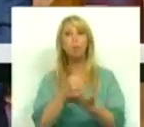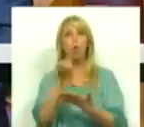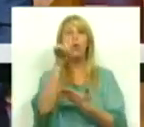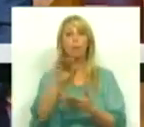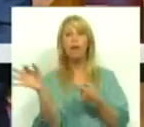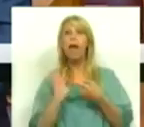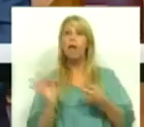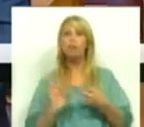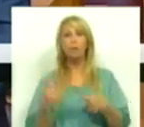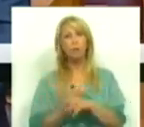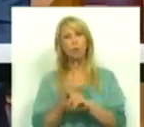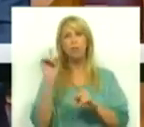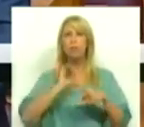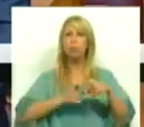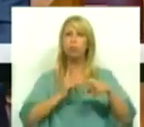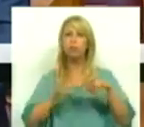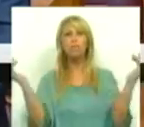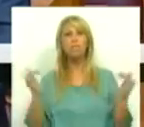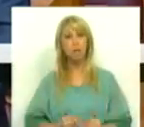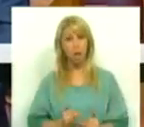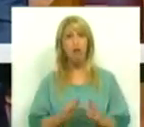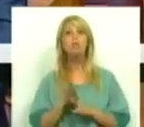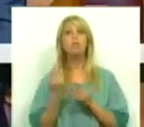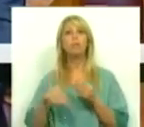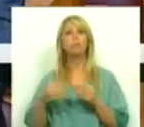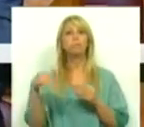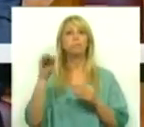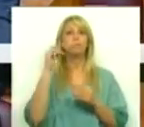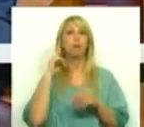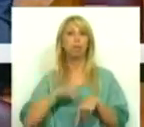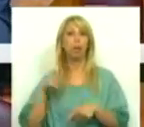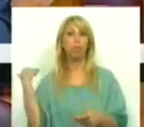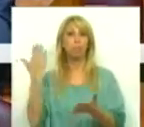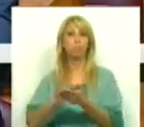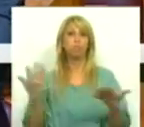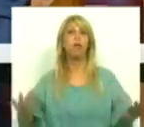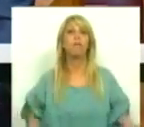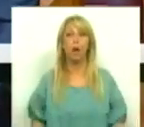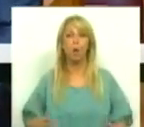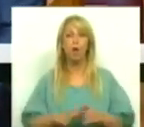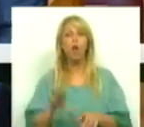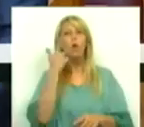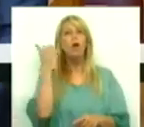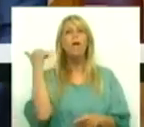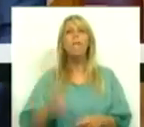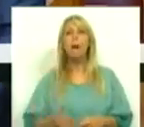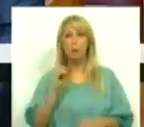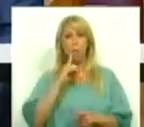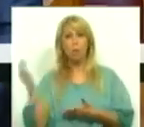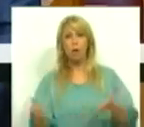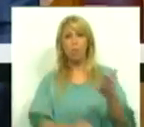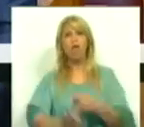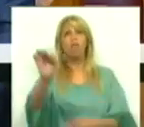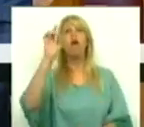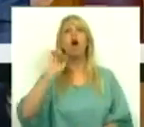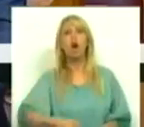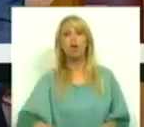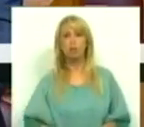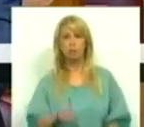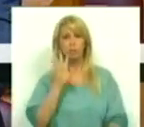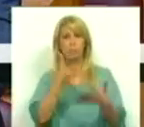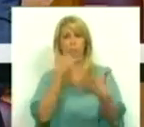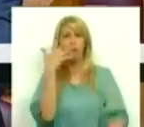os aspectos menos positivos que se foram acumulando ao longo deste tempo. Conhecemos bem aquele que foi o vosso caminho, bem patente